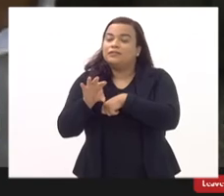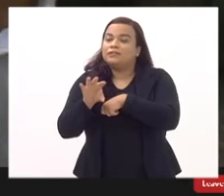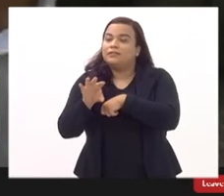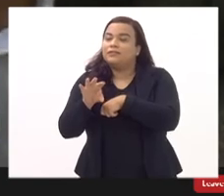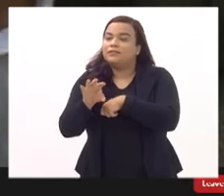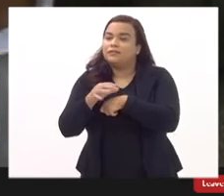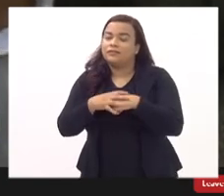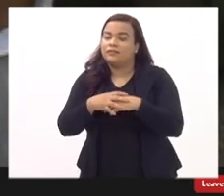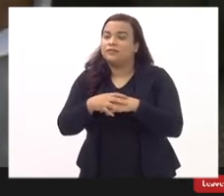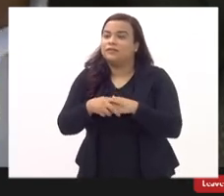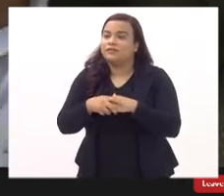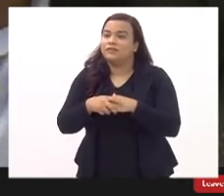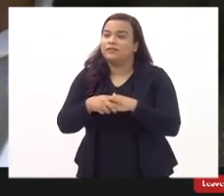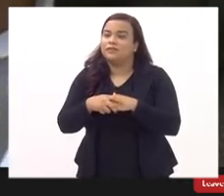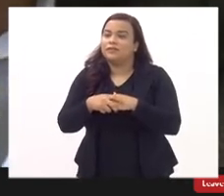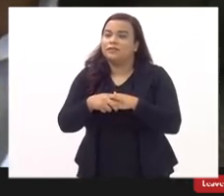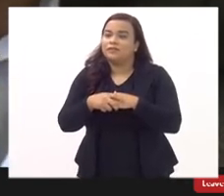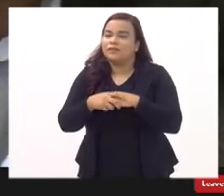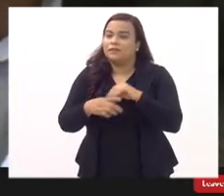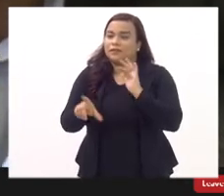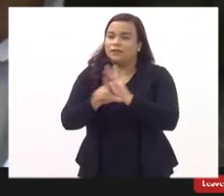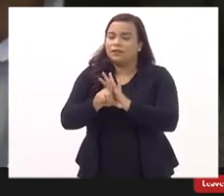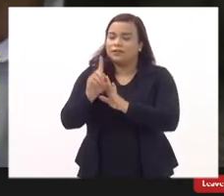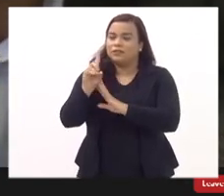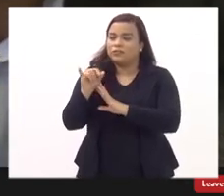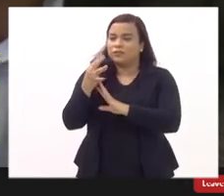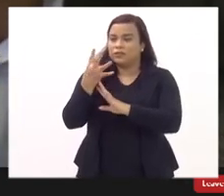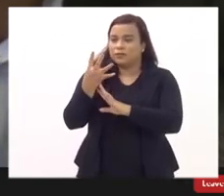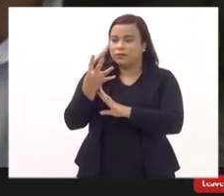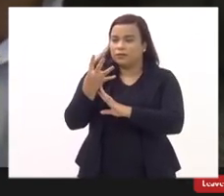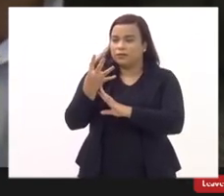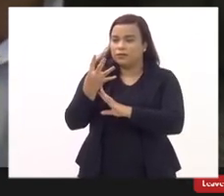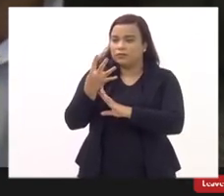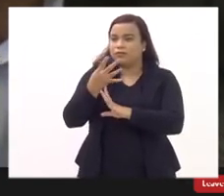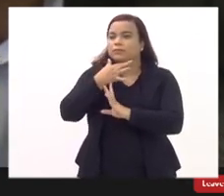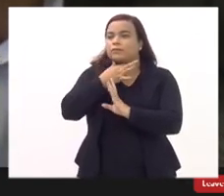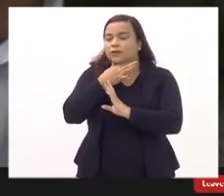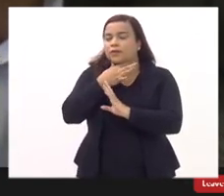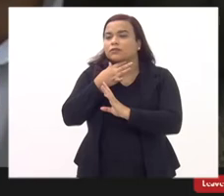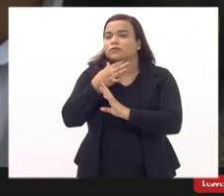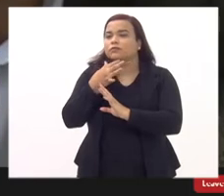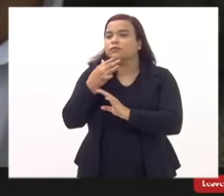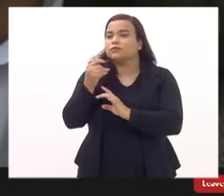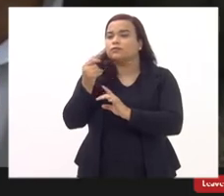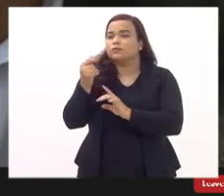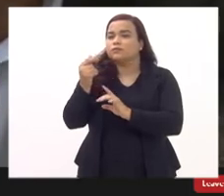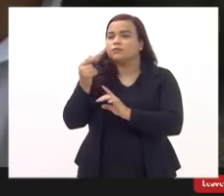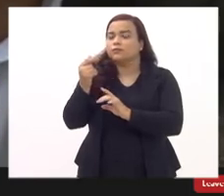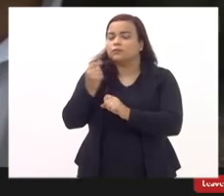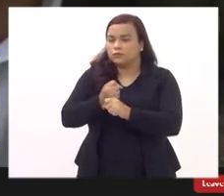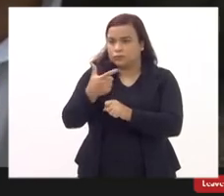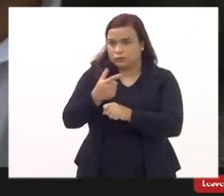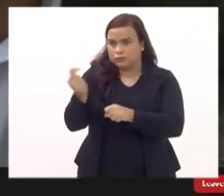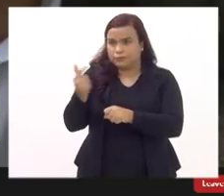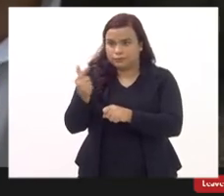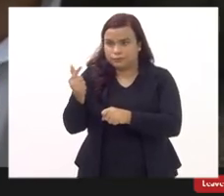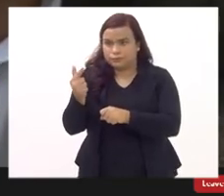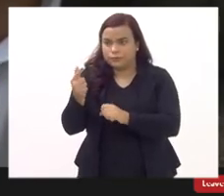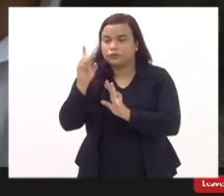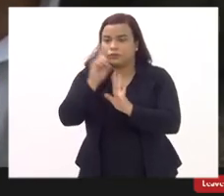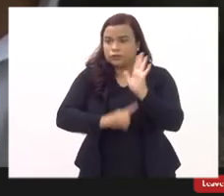a lei que é de dia 4, foi publicada em 4 de março de 22, agora pela Diário